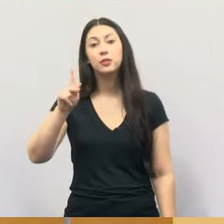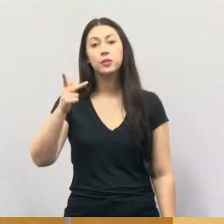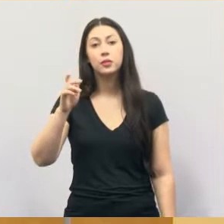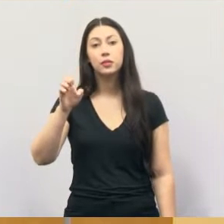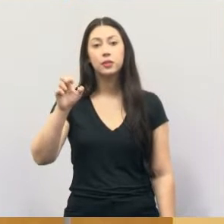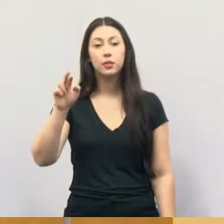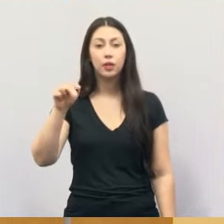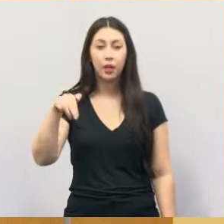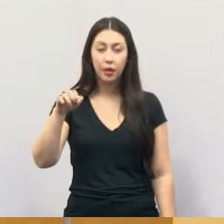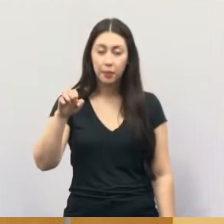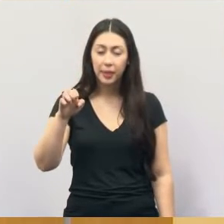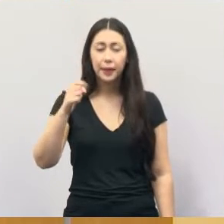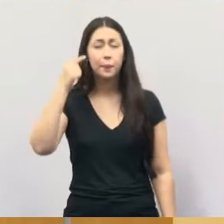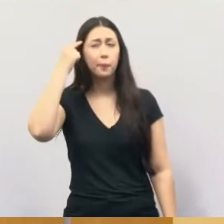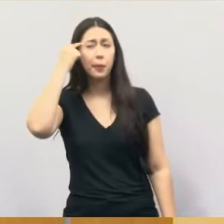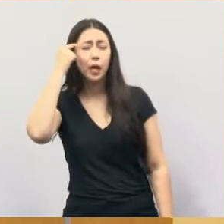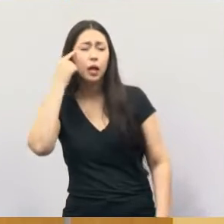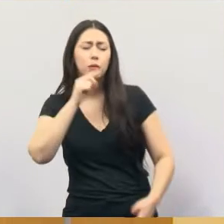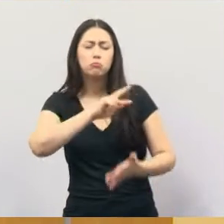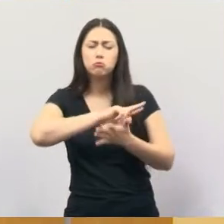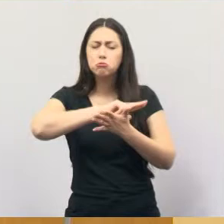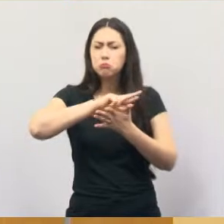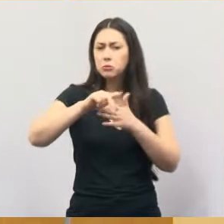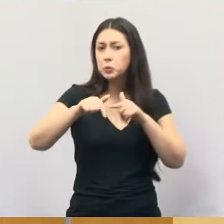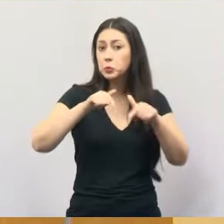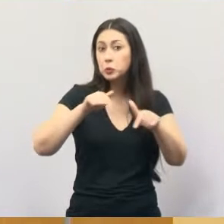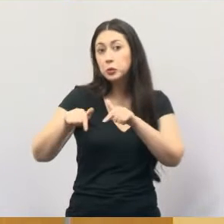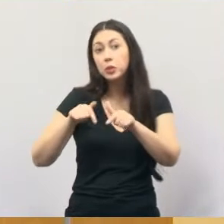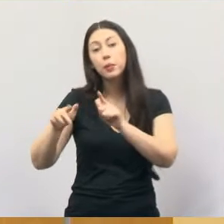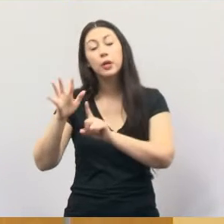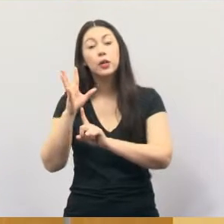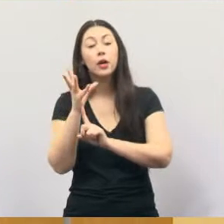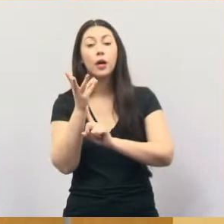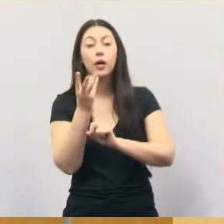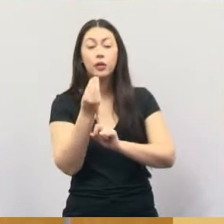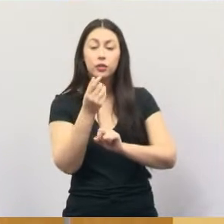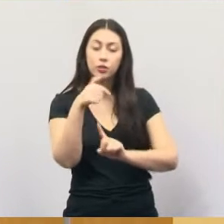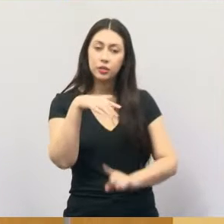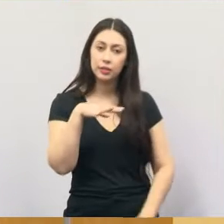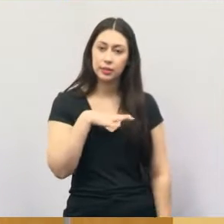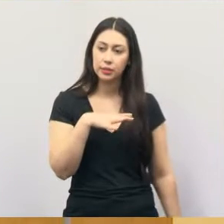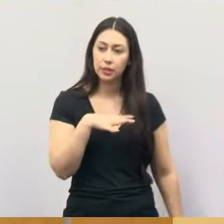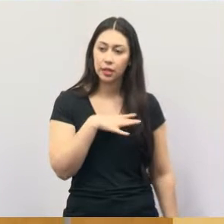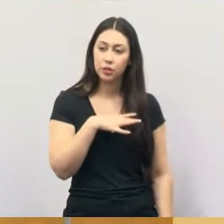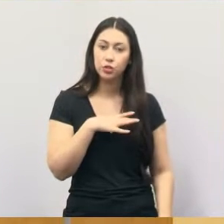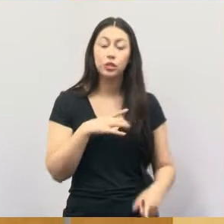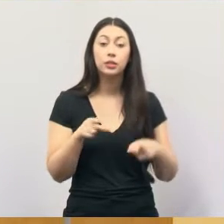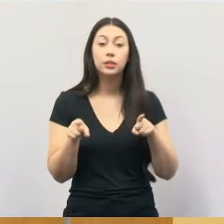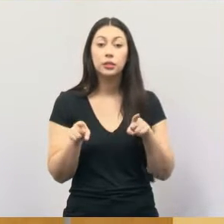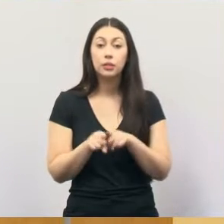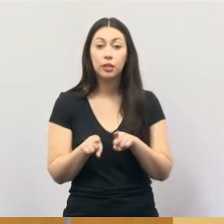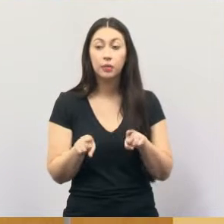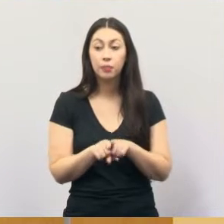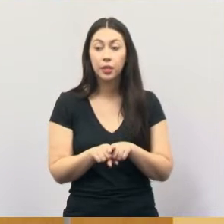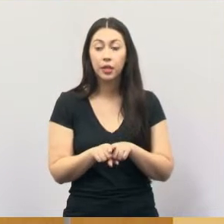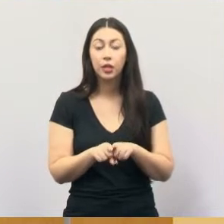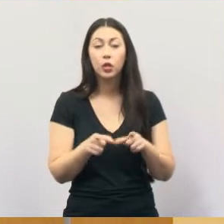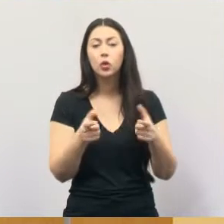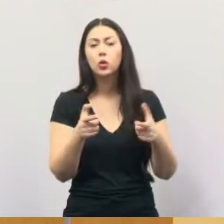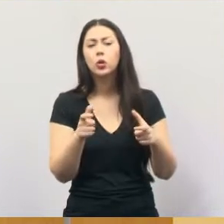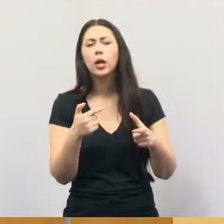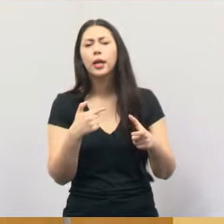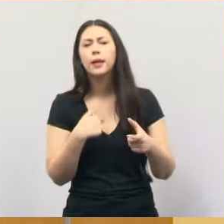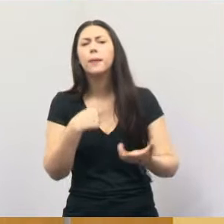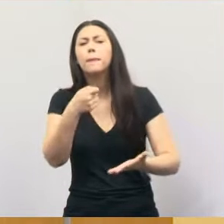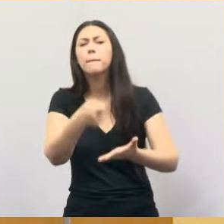também em muitos trabalhos artísticos na cidade, também na onde eu bato bastante